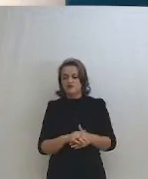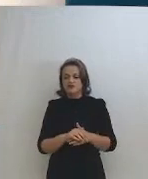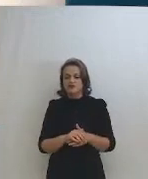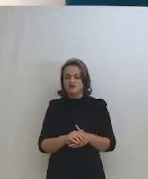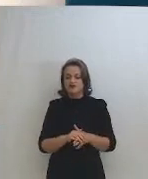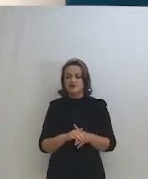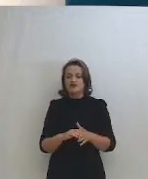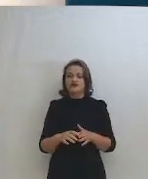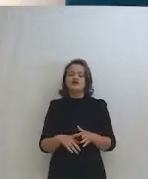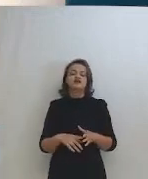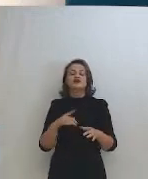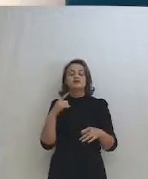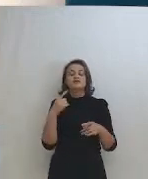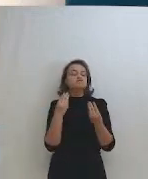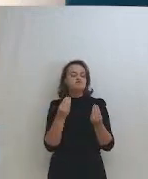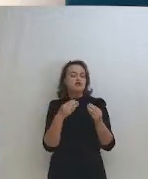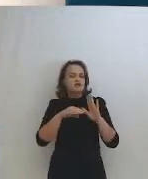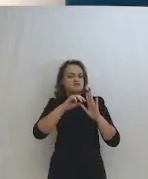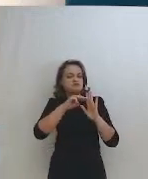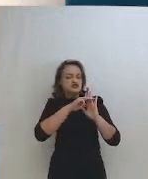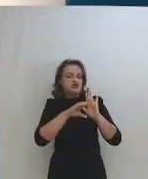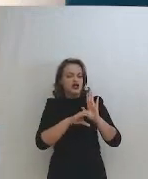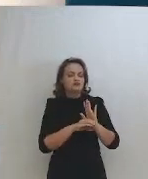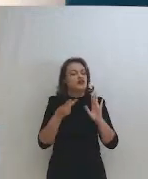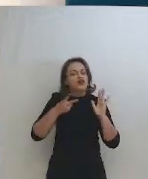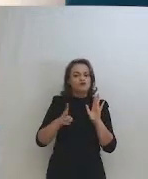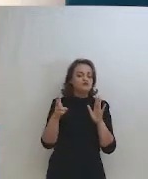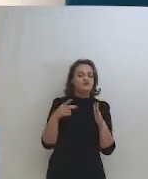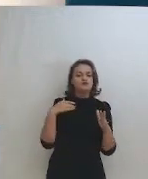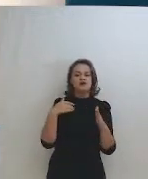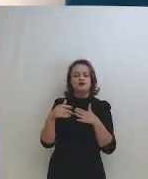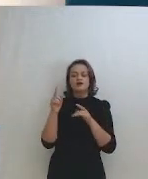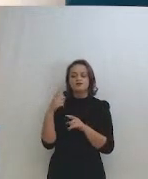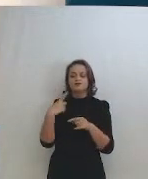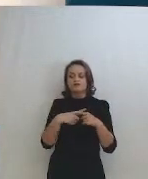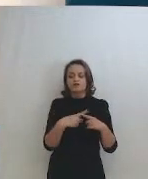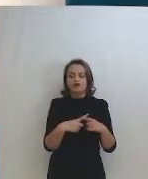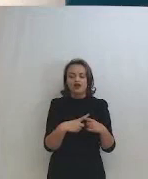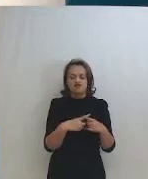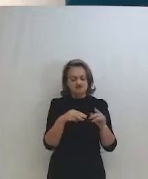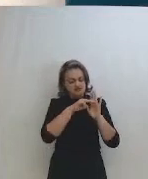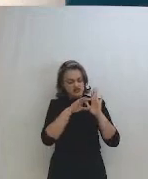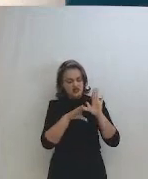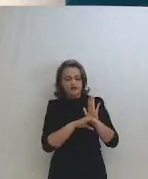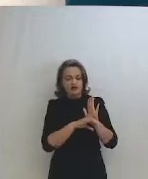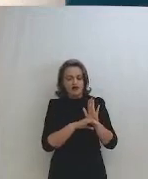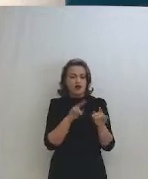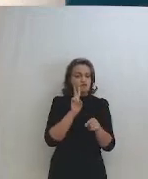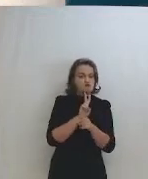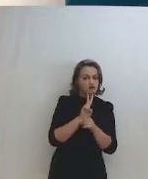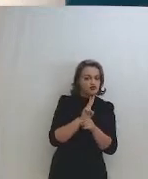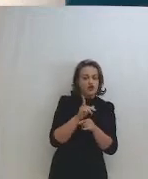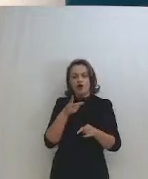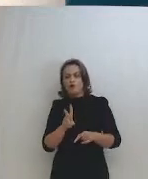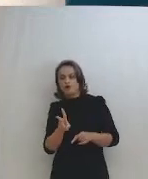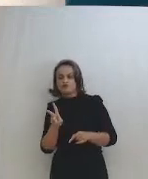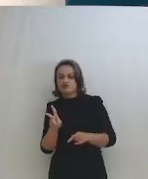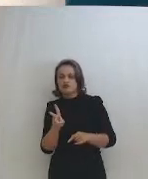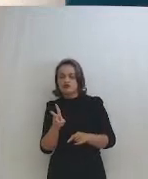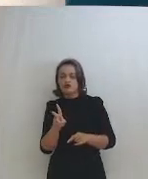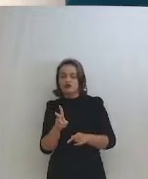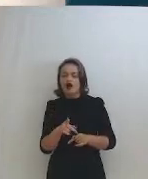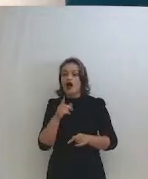medida cautelar se perpetuar no tempo e ser uma medida cautelar e provisória, sem o resultado útil